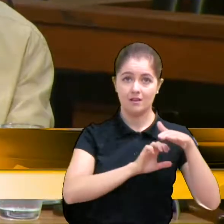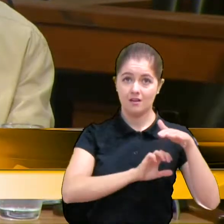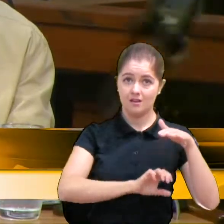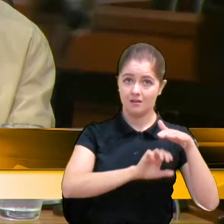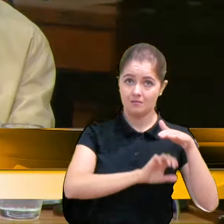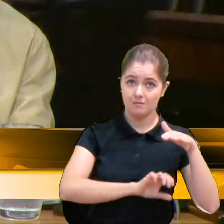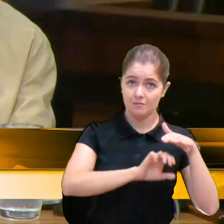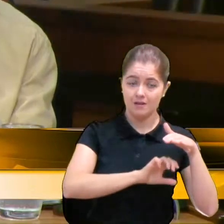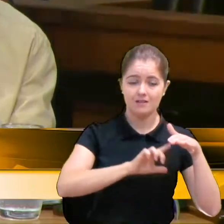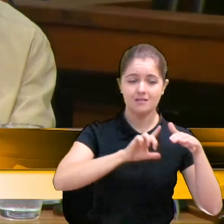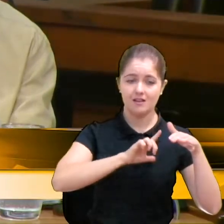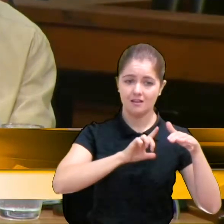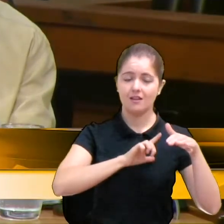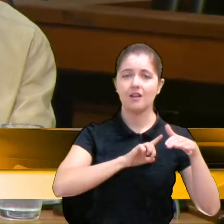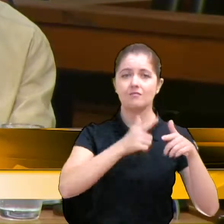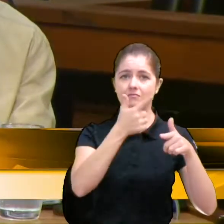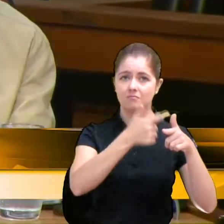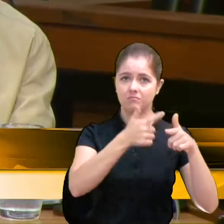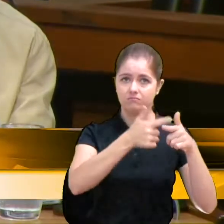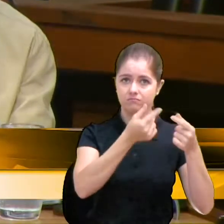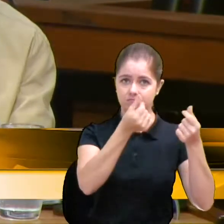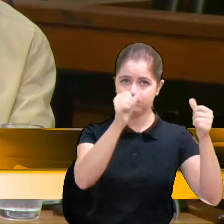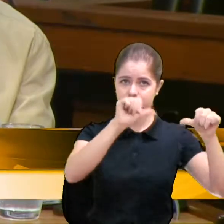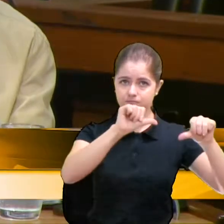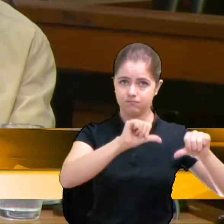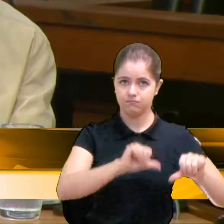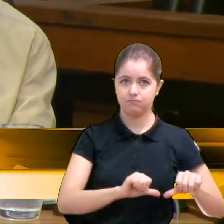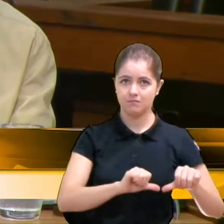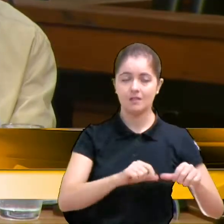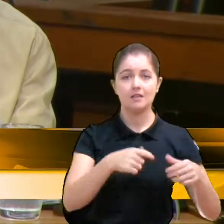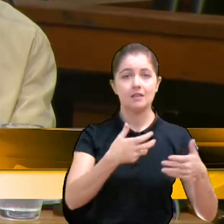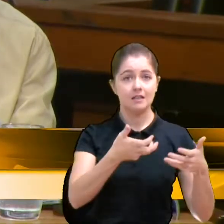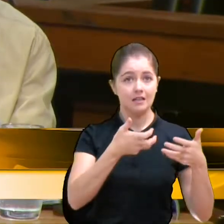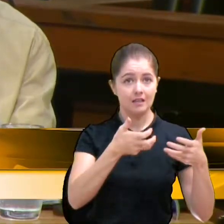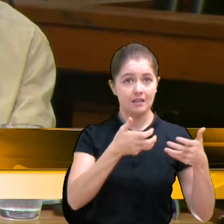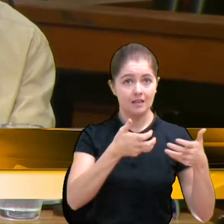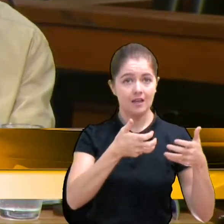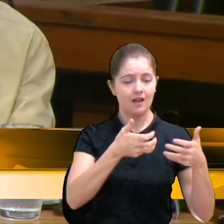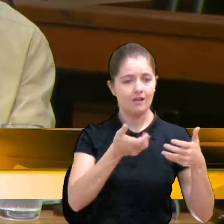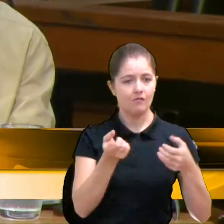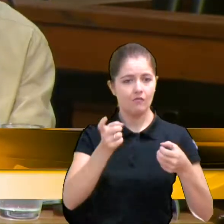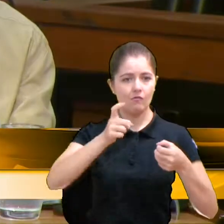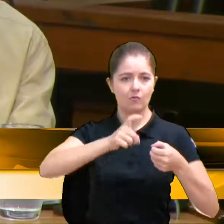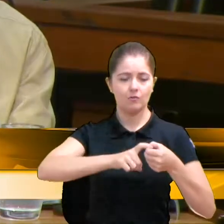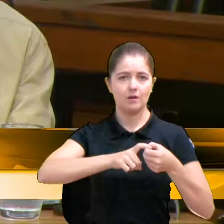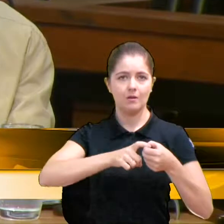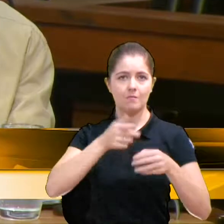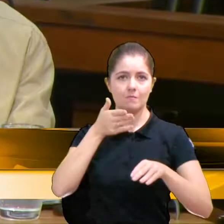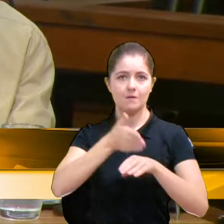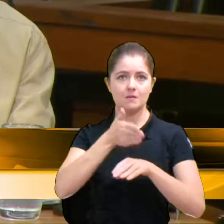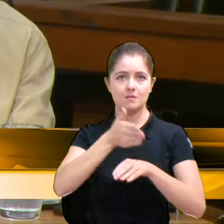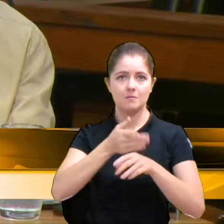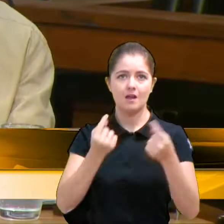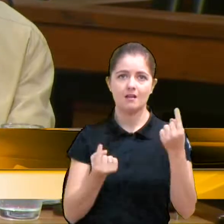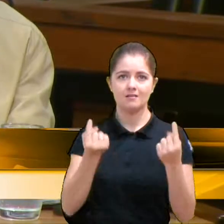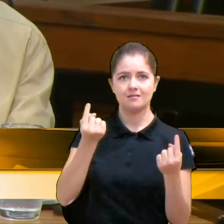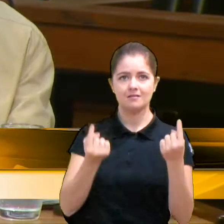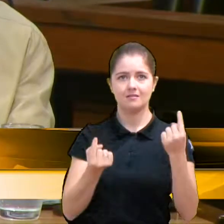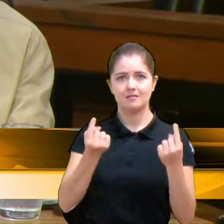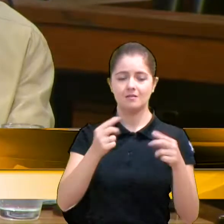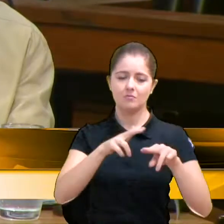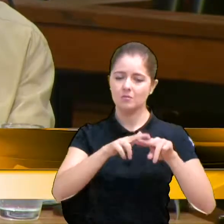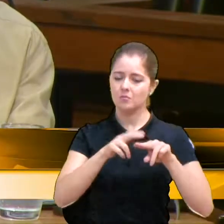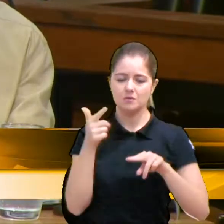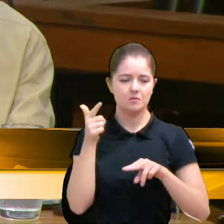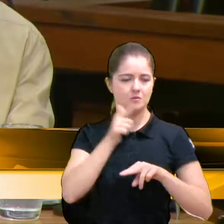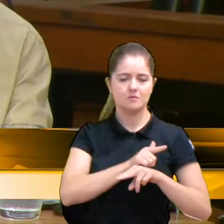que gostariam de se colocar em dia, às vezes até para poder participar de alguma licitação. e com isso não consegue